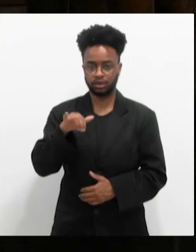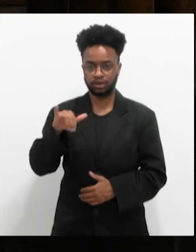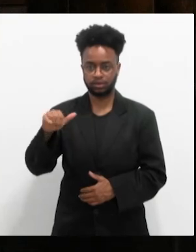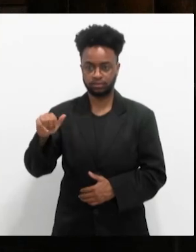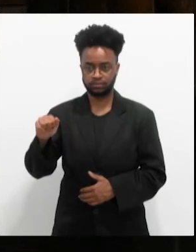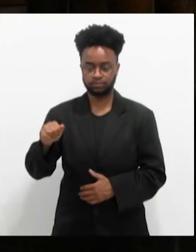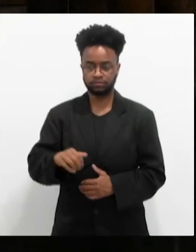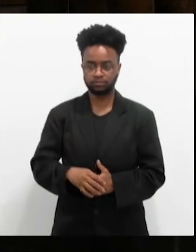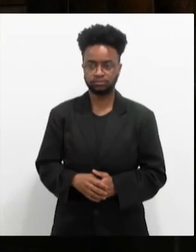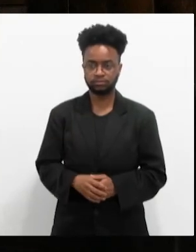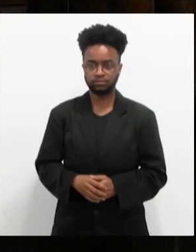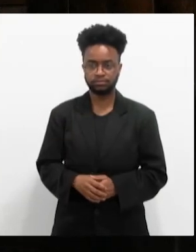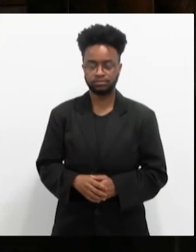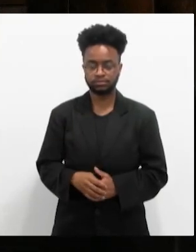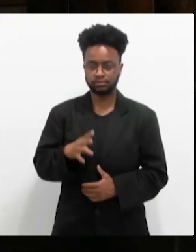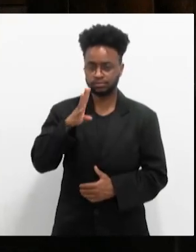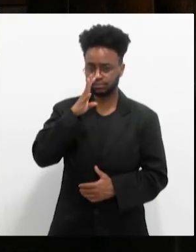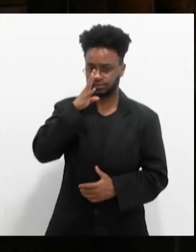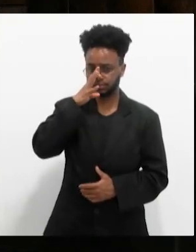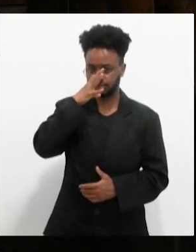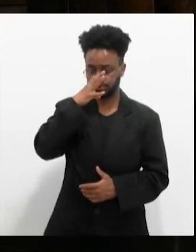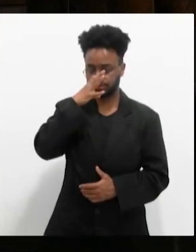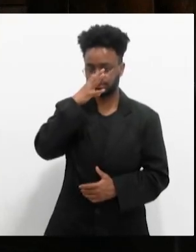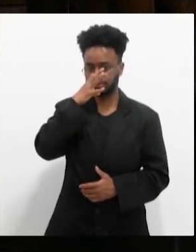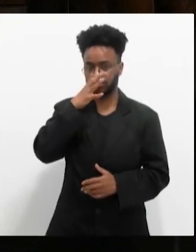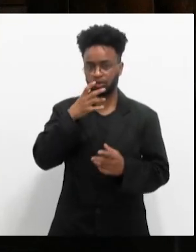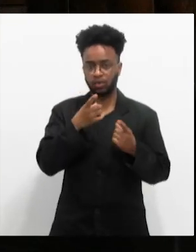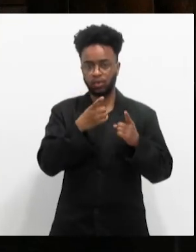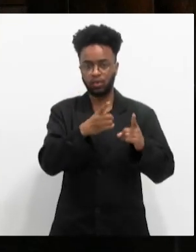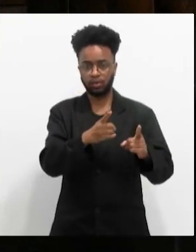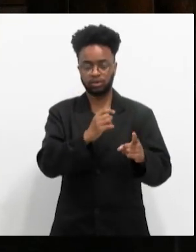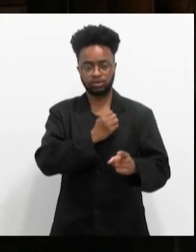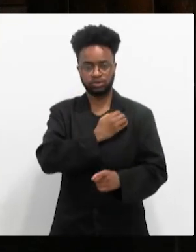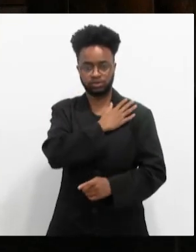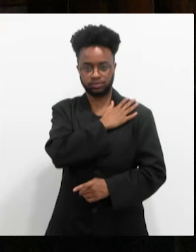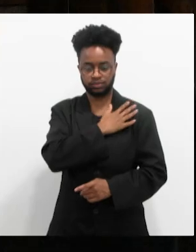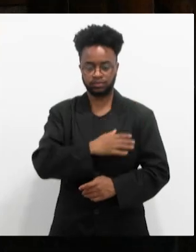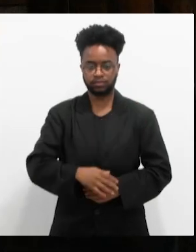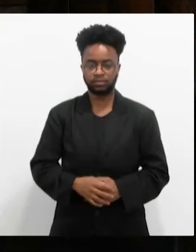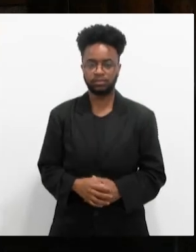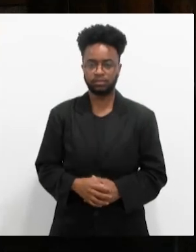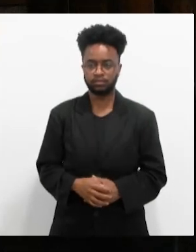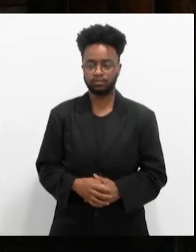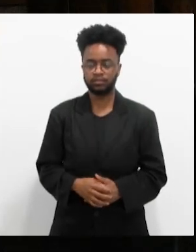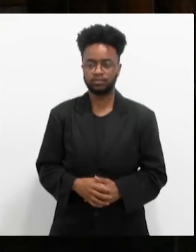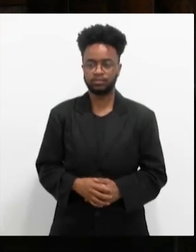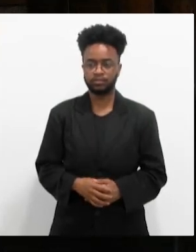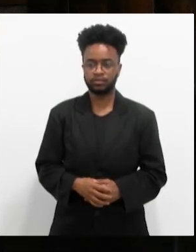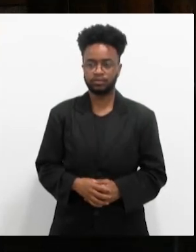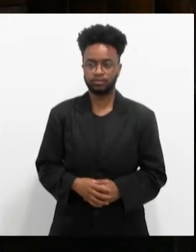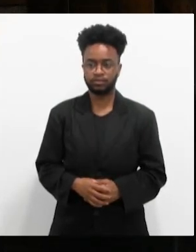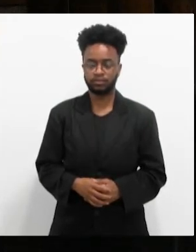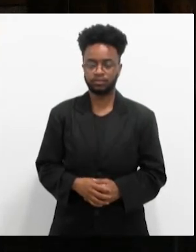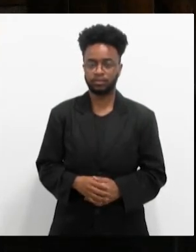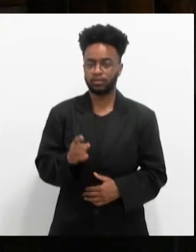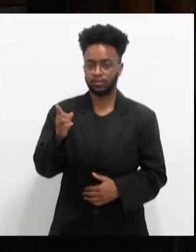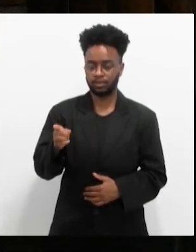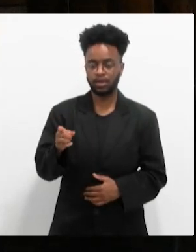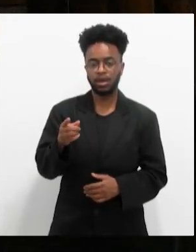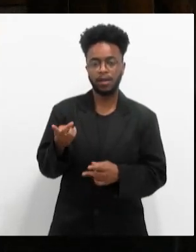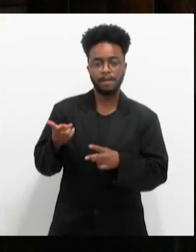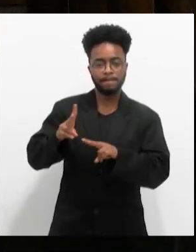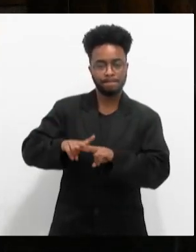foi um resistente à ditadura, professor Josemar, tendo sido preso